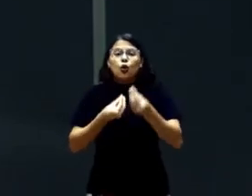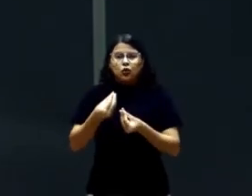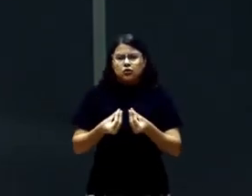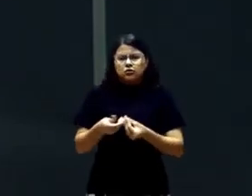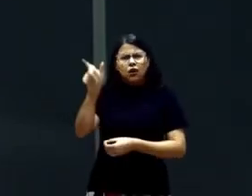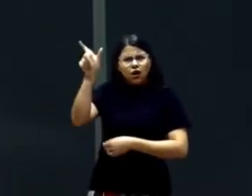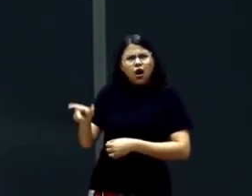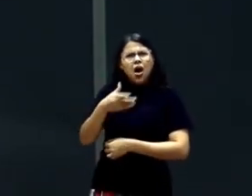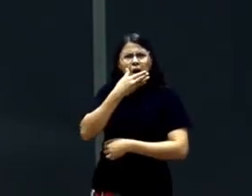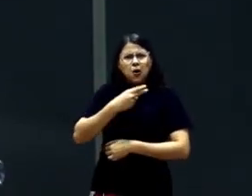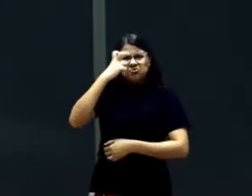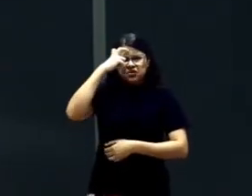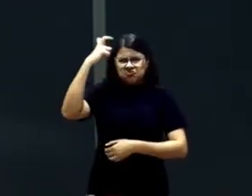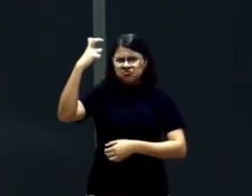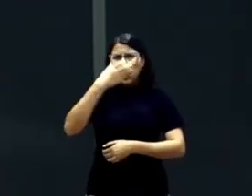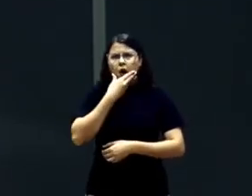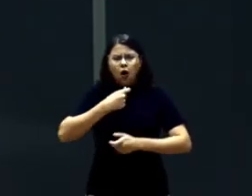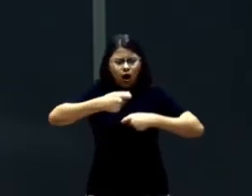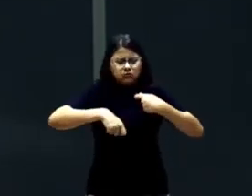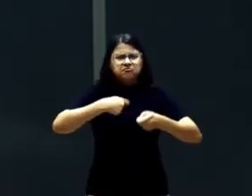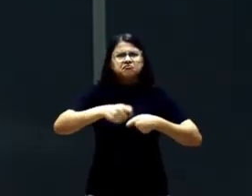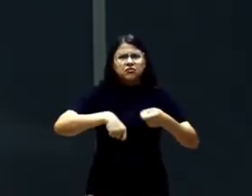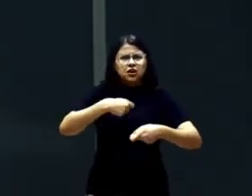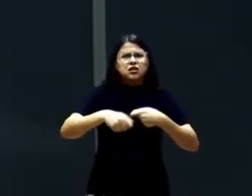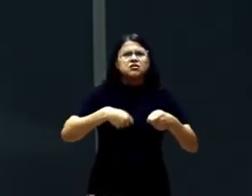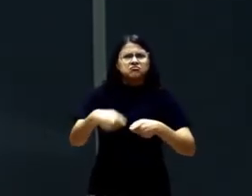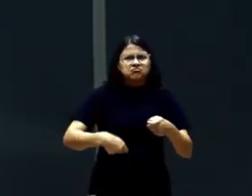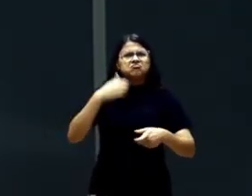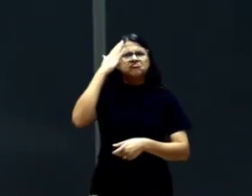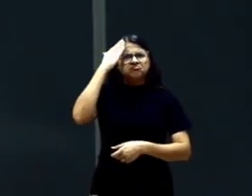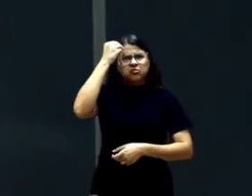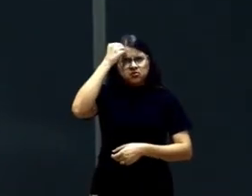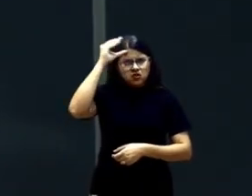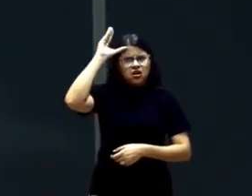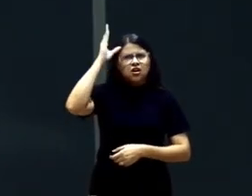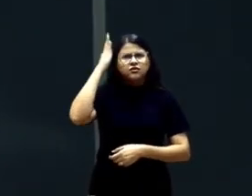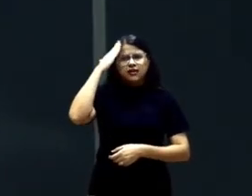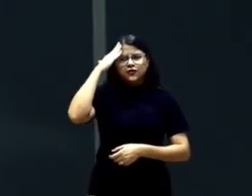um homem inteligente. O texto vai nos trazer